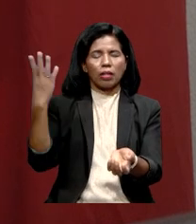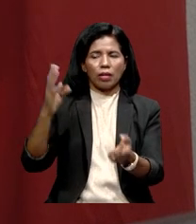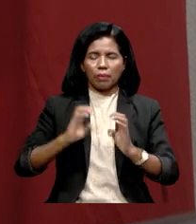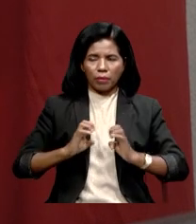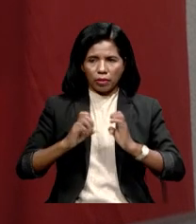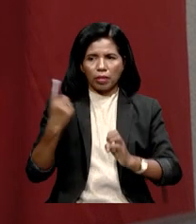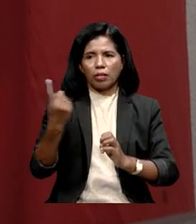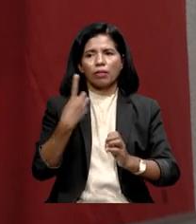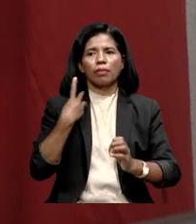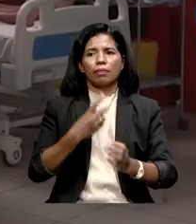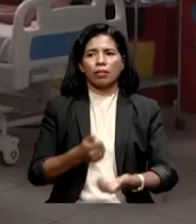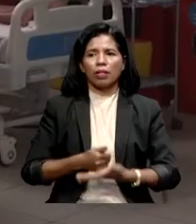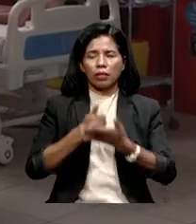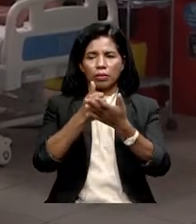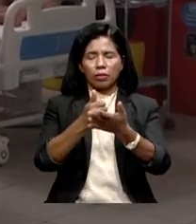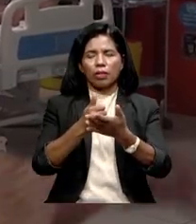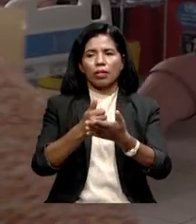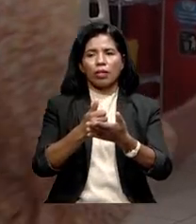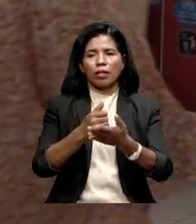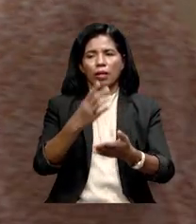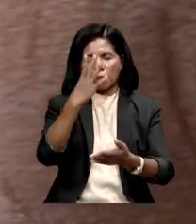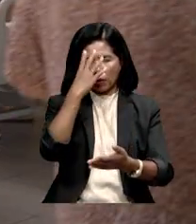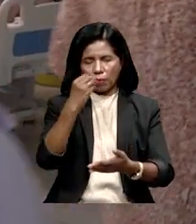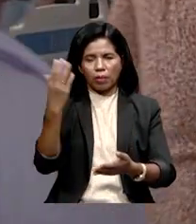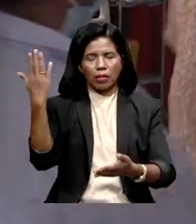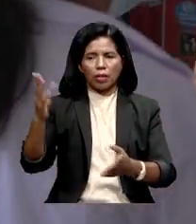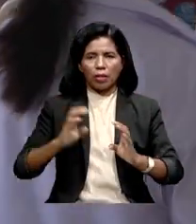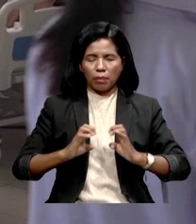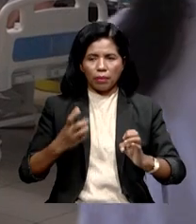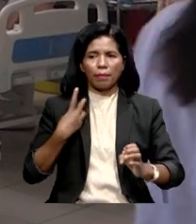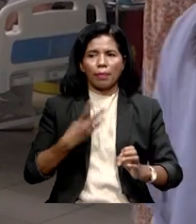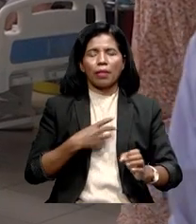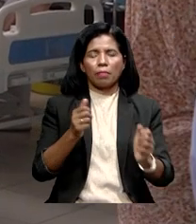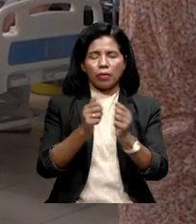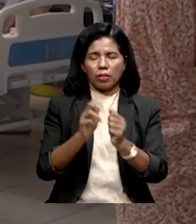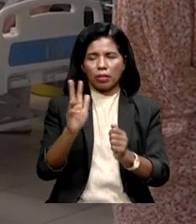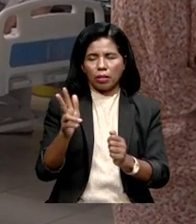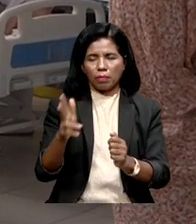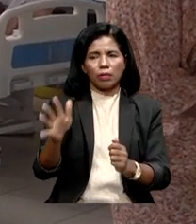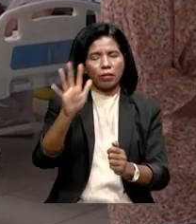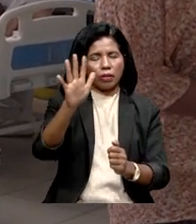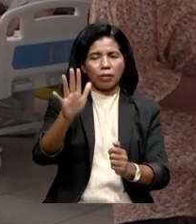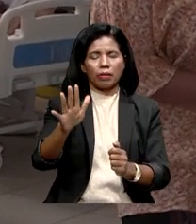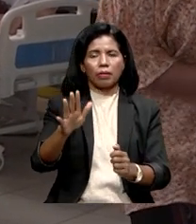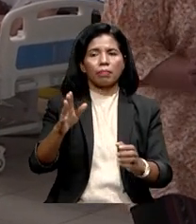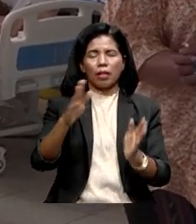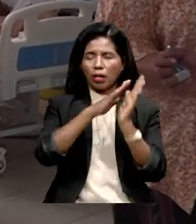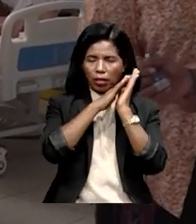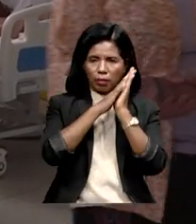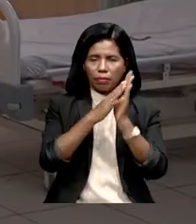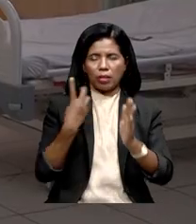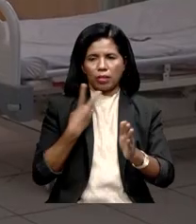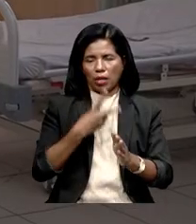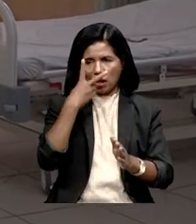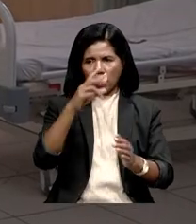fato, tem ser atende paciente ser em uma, mas toda a emergência. Que já nem a minha 35 cama. Nega, a ver quando está a rede de